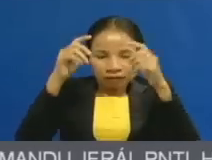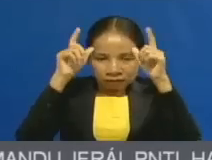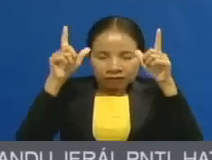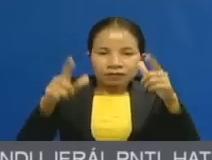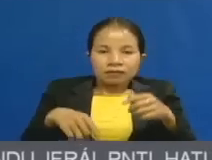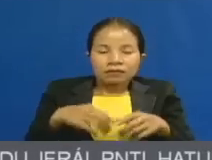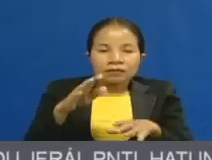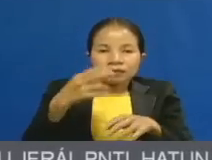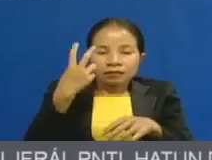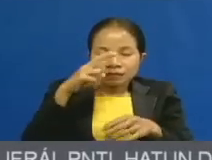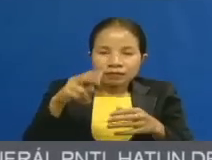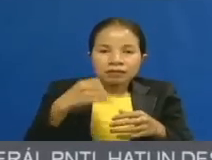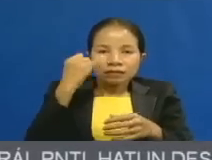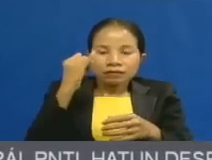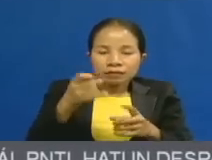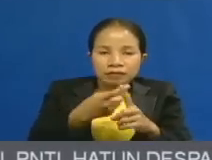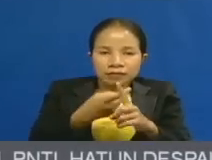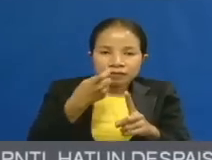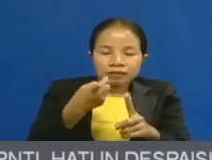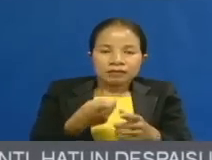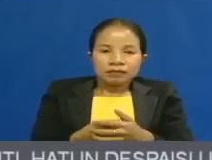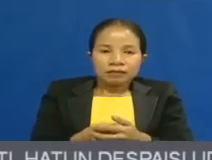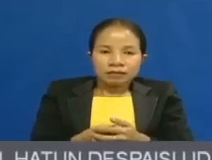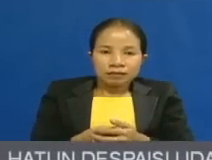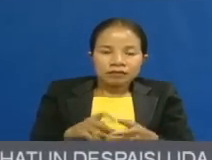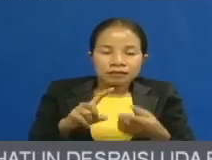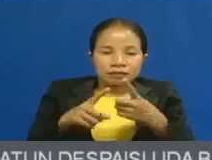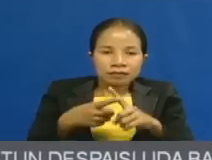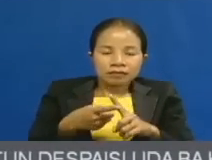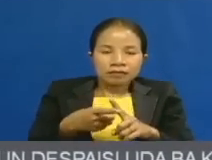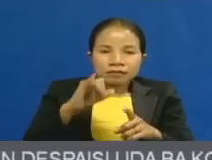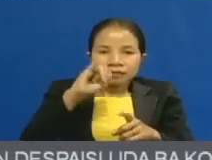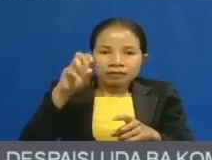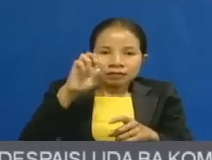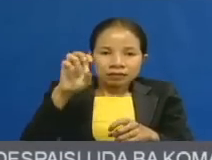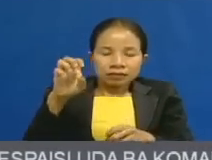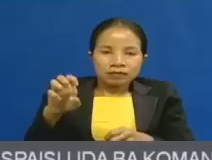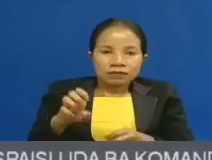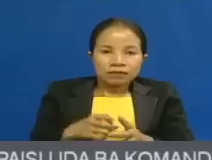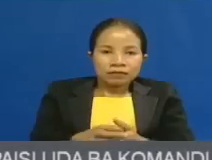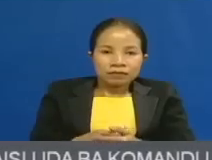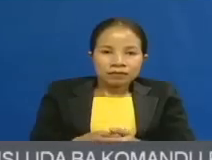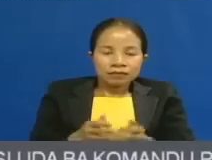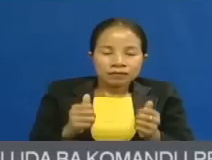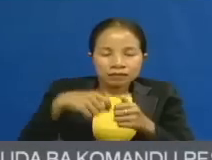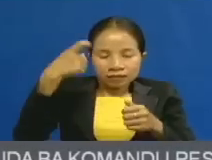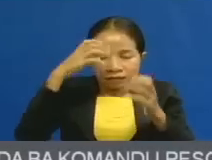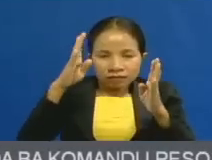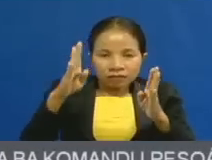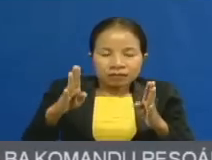Turmai acompanha de entrevista ida Rússia a minha colega Raimundo José Raimundo, o academista